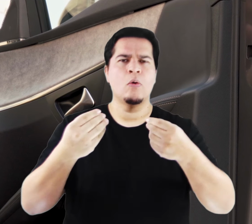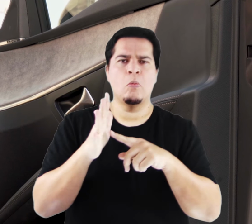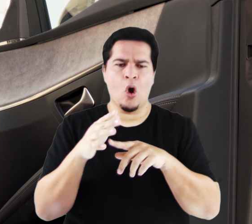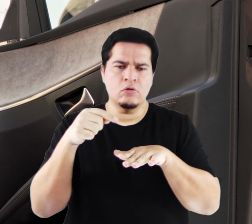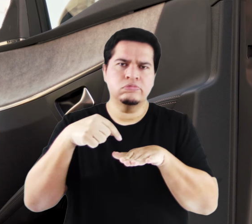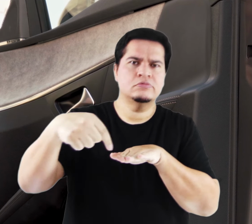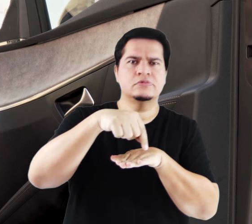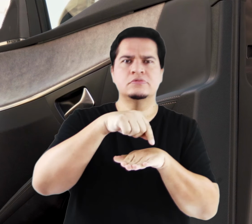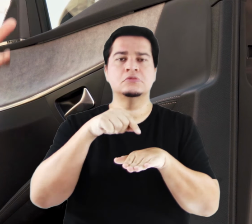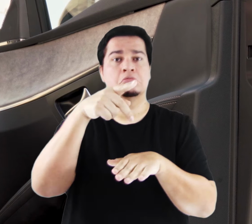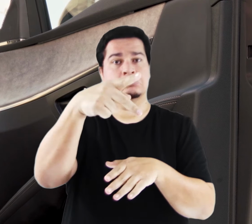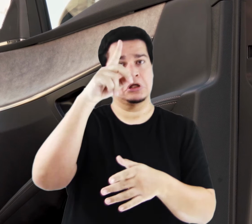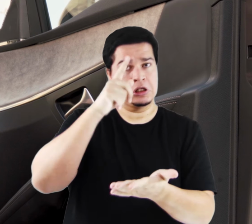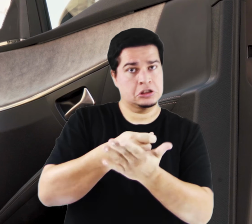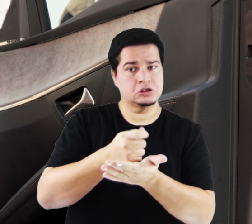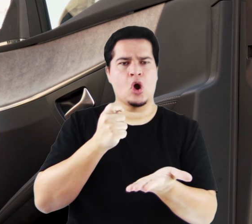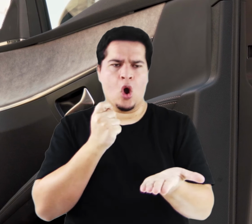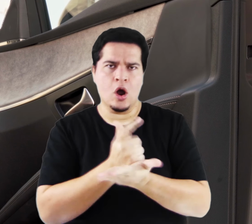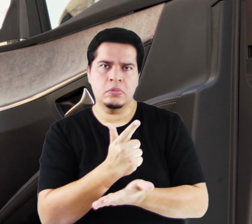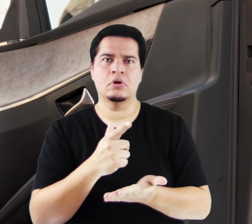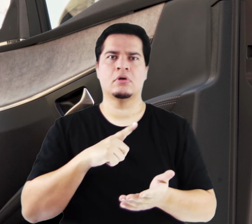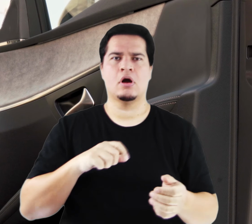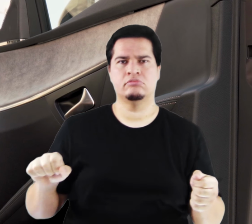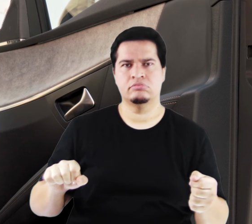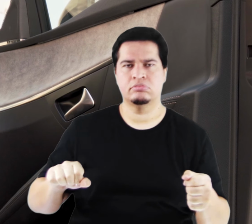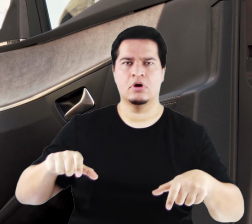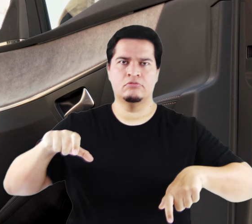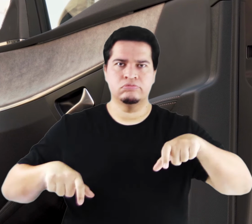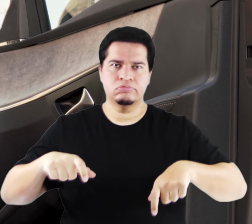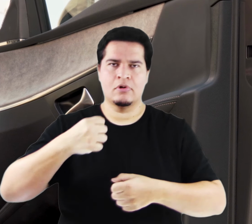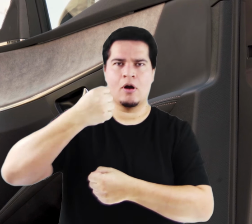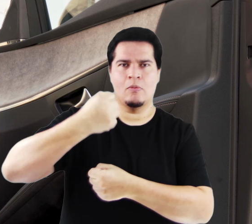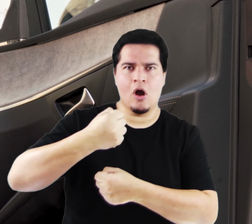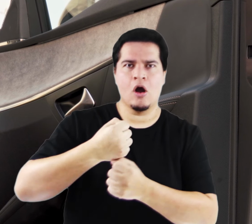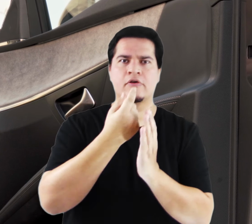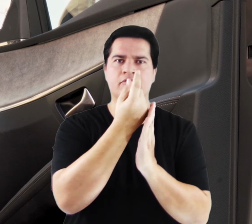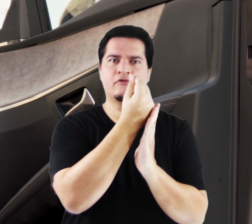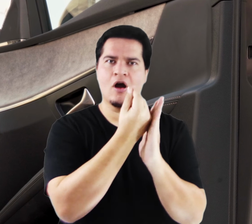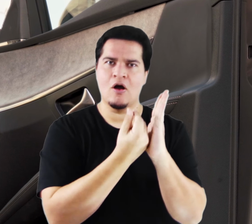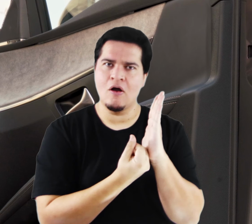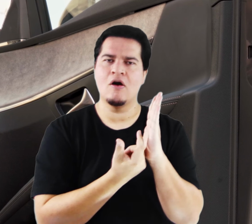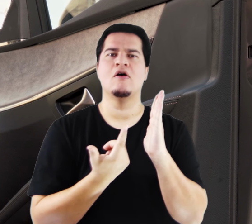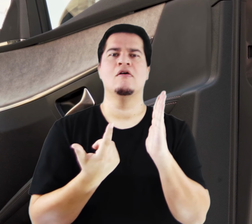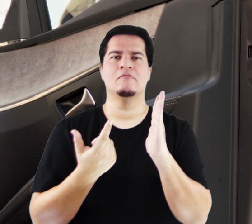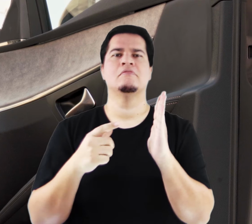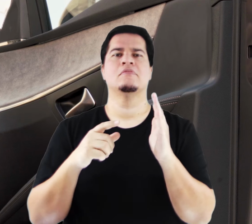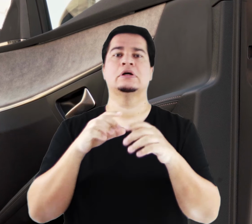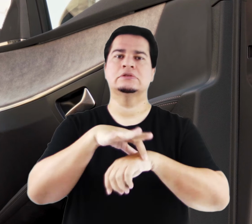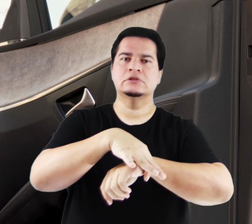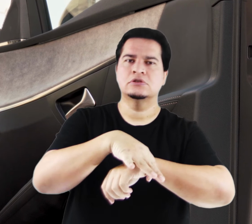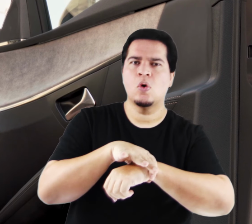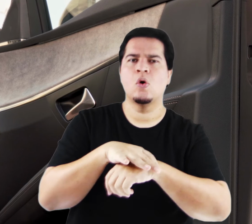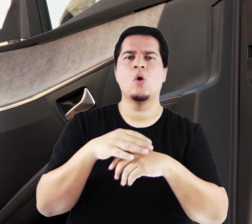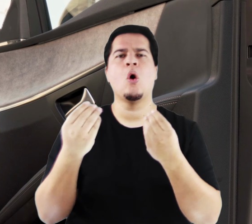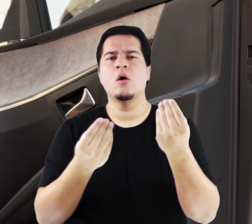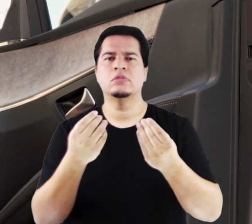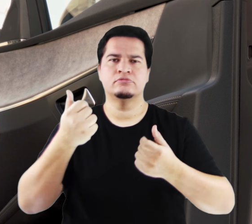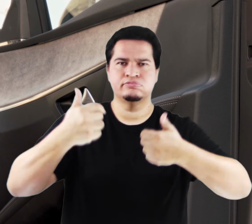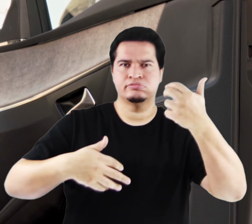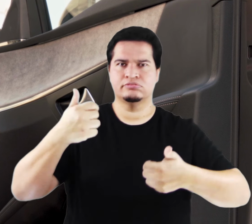suspensão, equipamentos, custo-benefício, desvalorização, seguro. E tudo isso realmente ajuda, vai edificando aí o nosso processo de